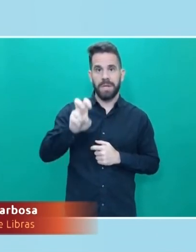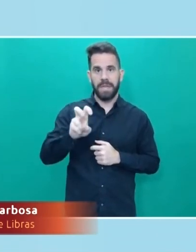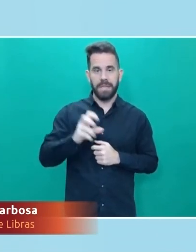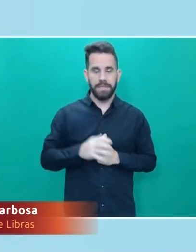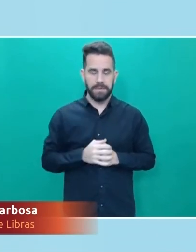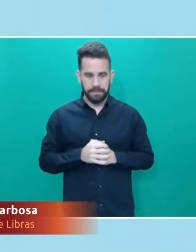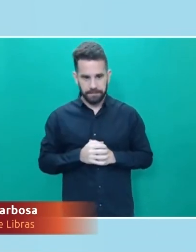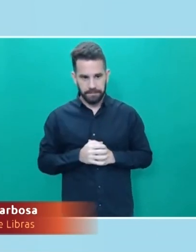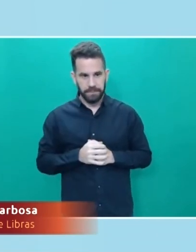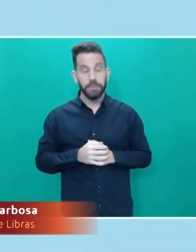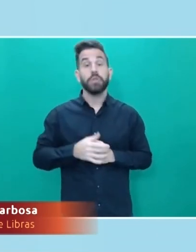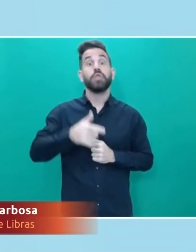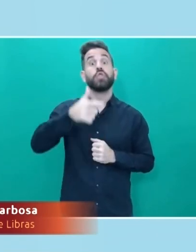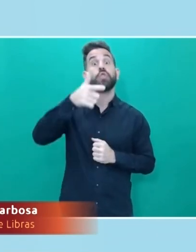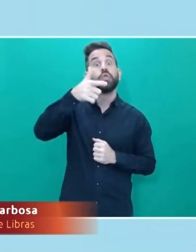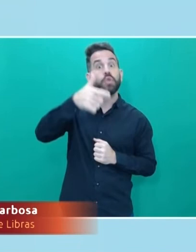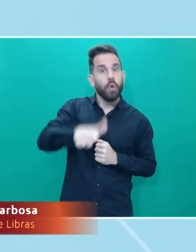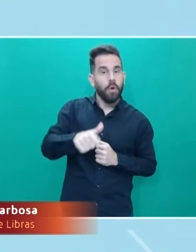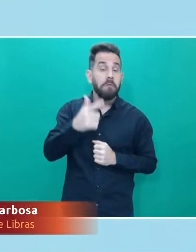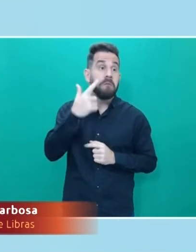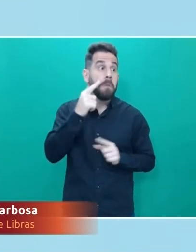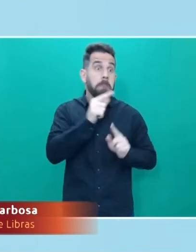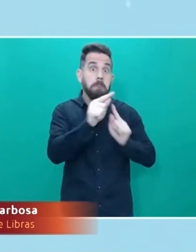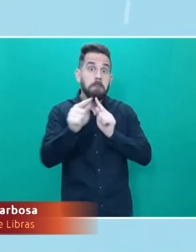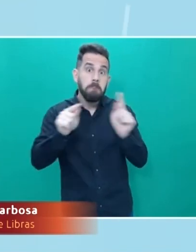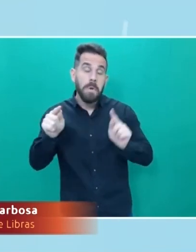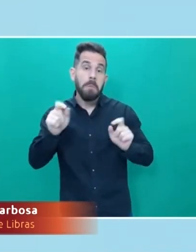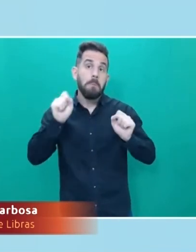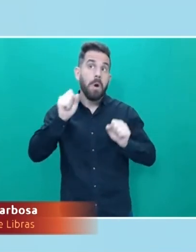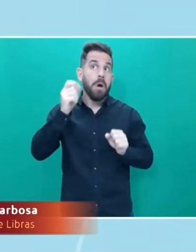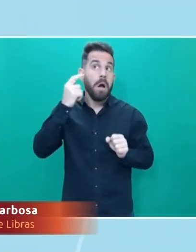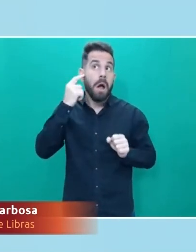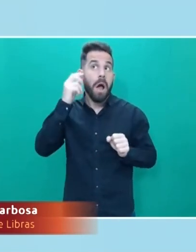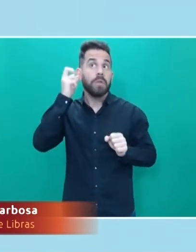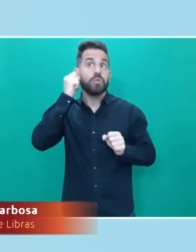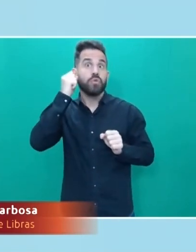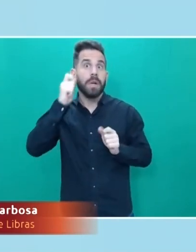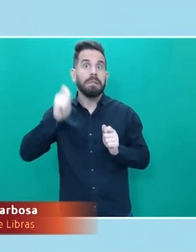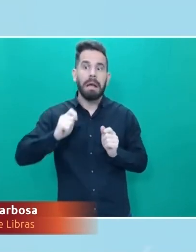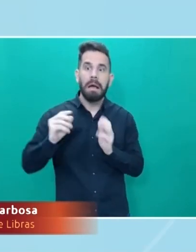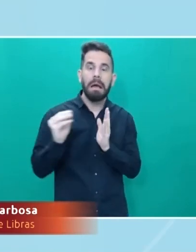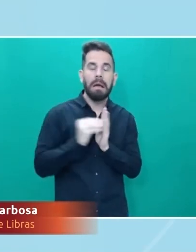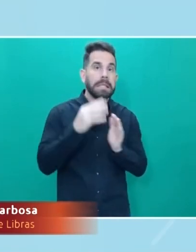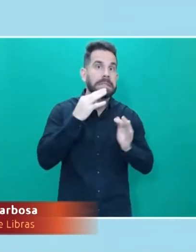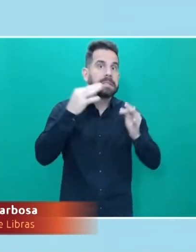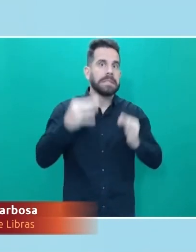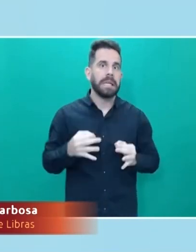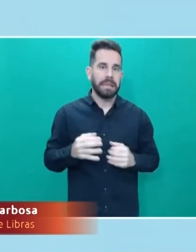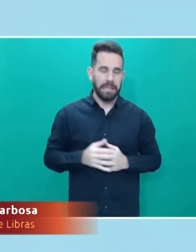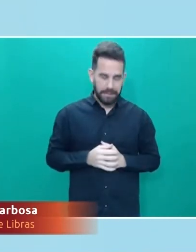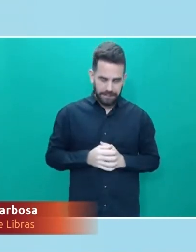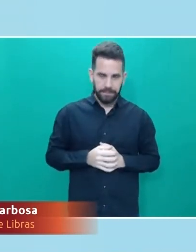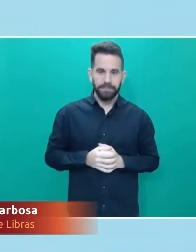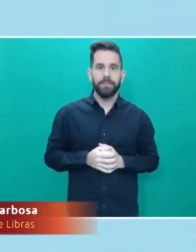Repete para a gente, só para que quem está escutando possa ter certeza.